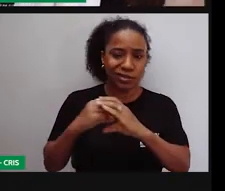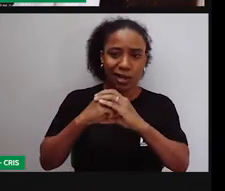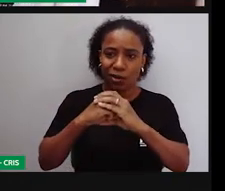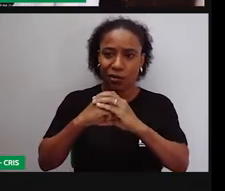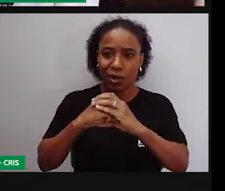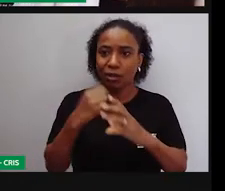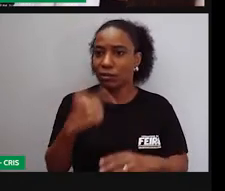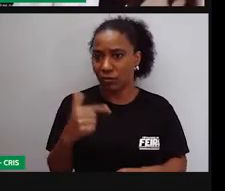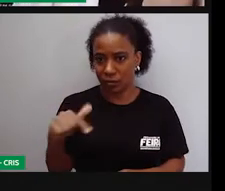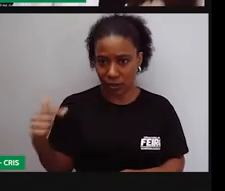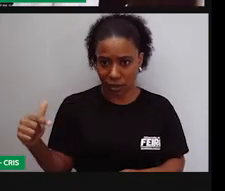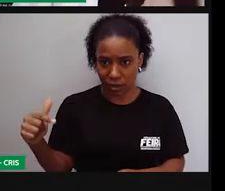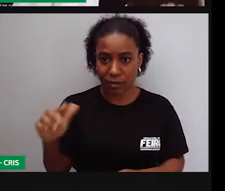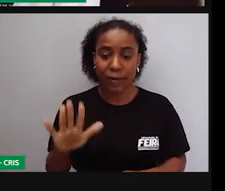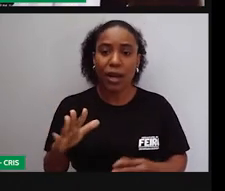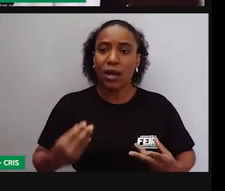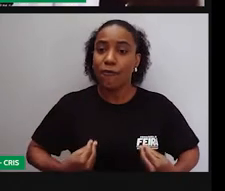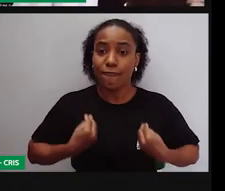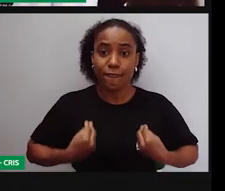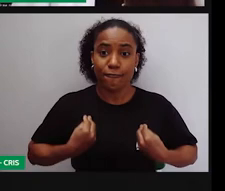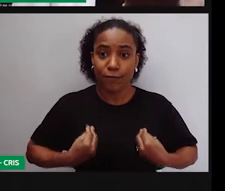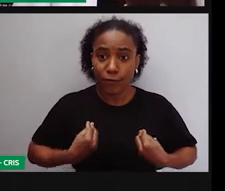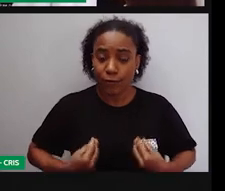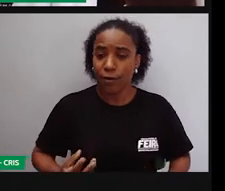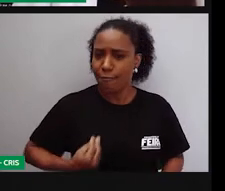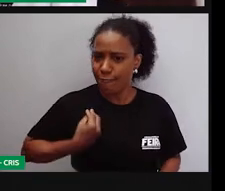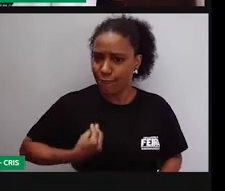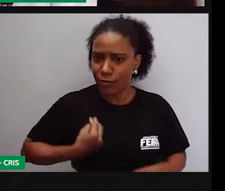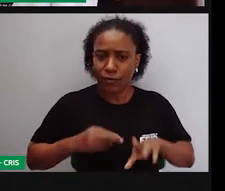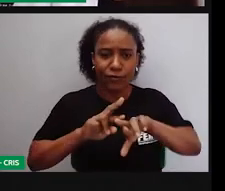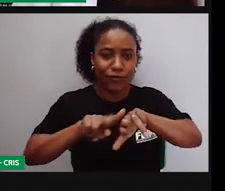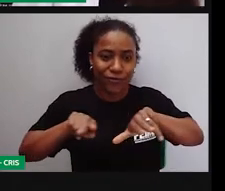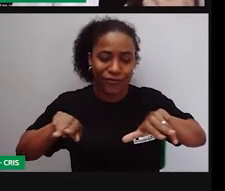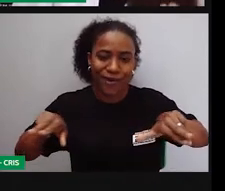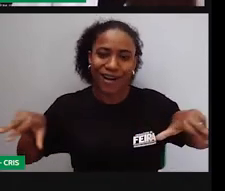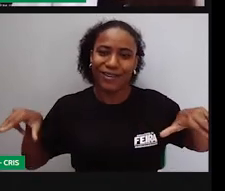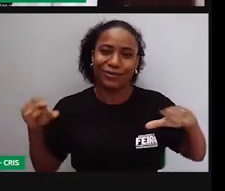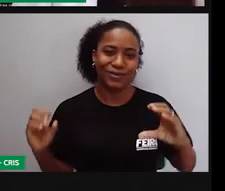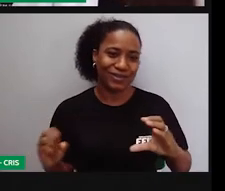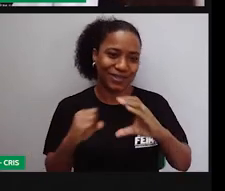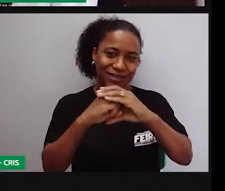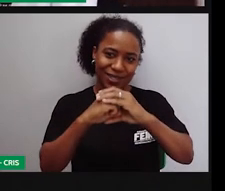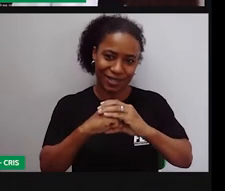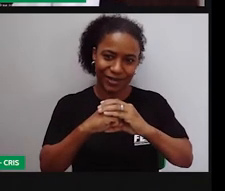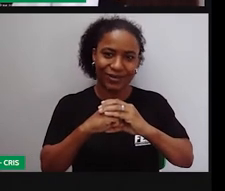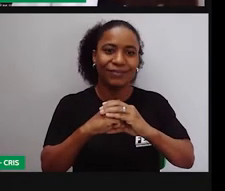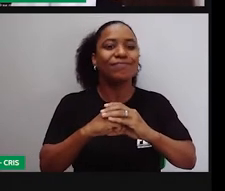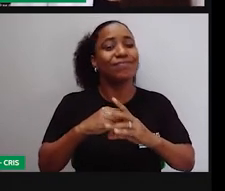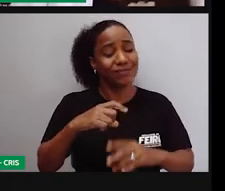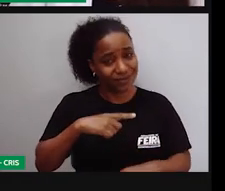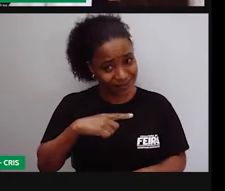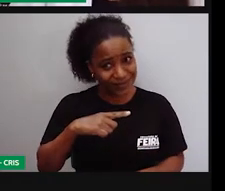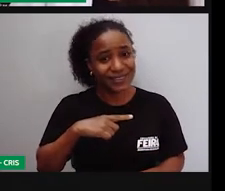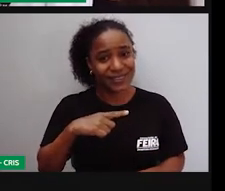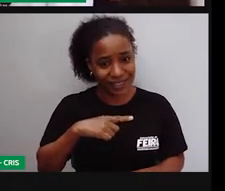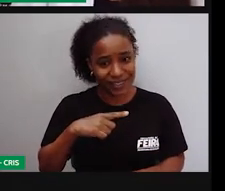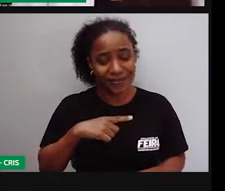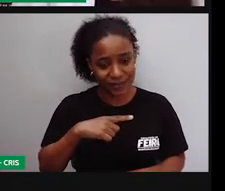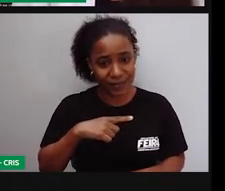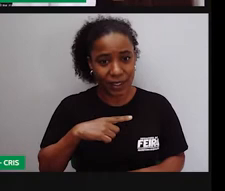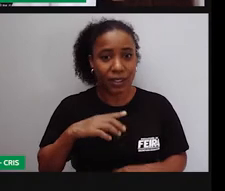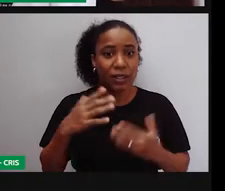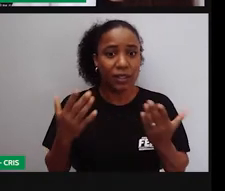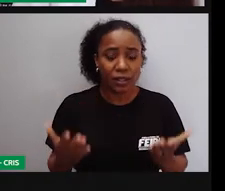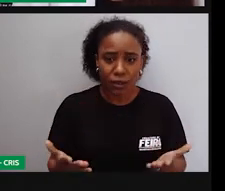uma das características do ser vivo é uma organização celular, a gente entende que todo ser